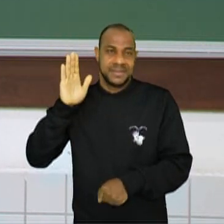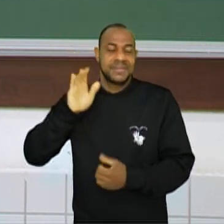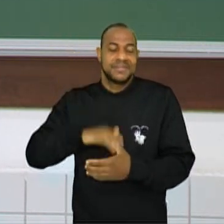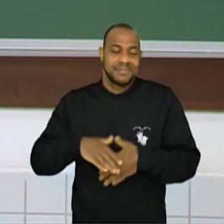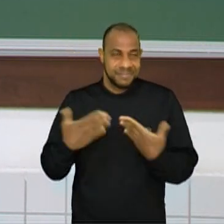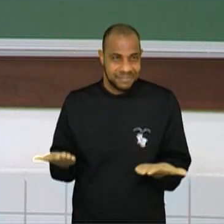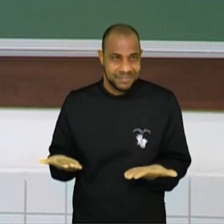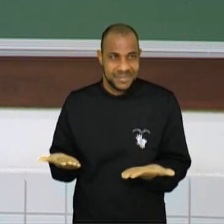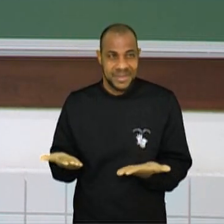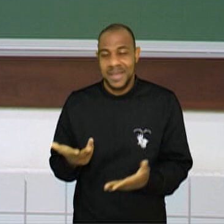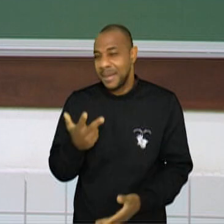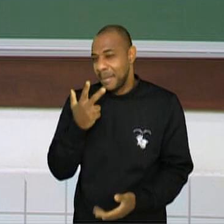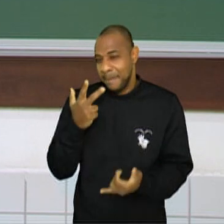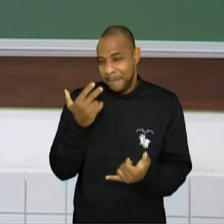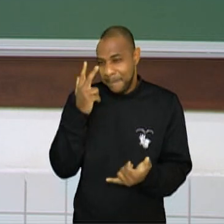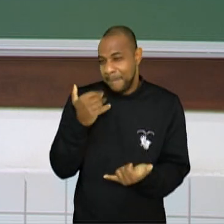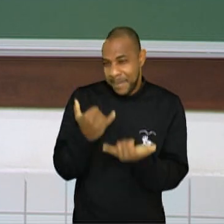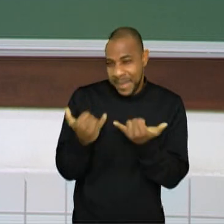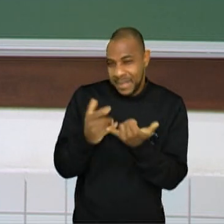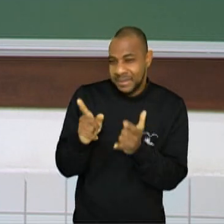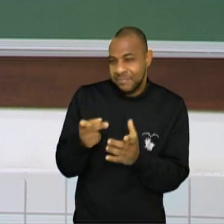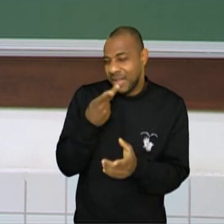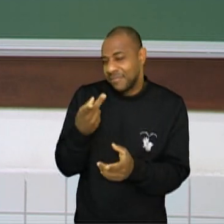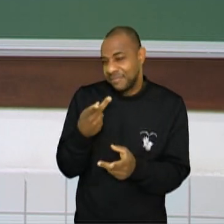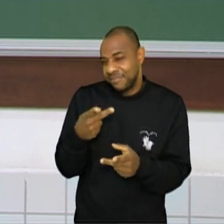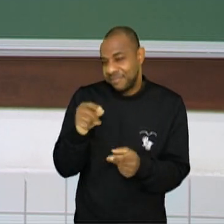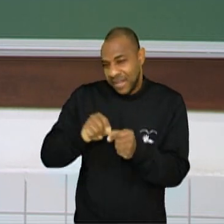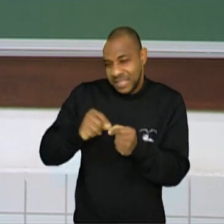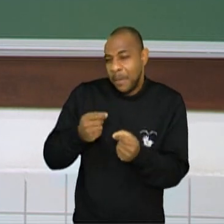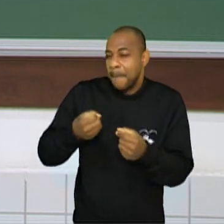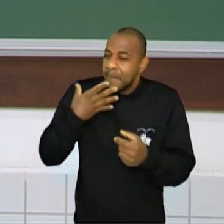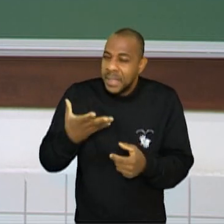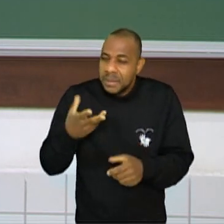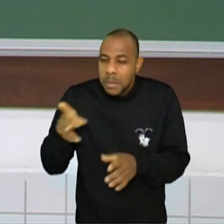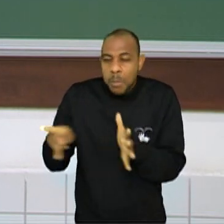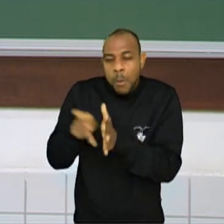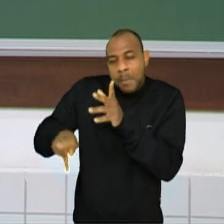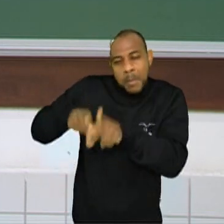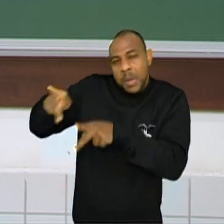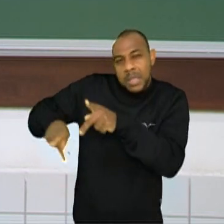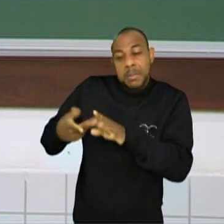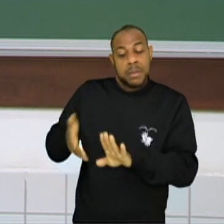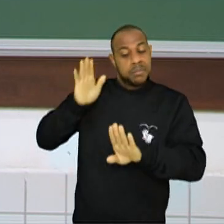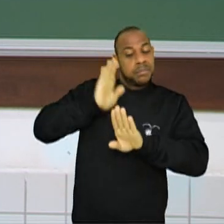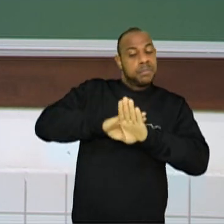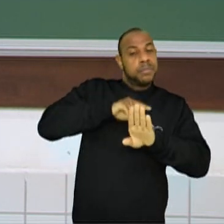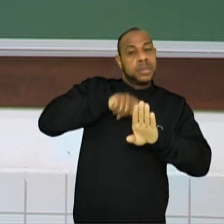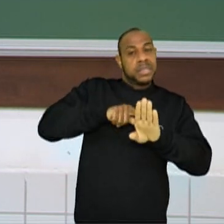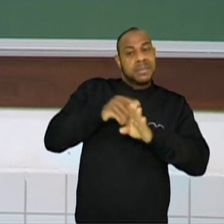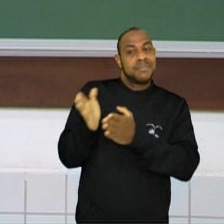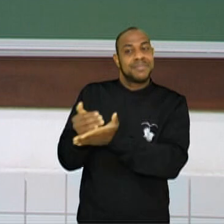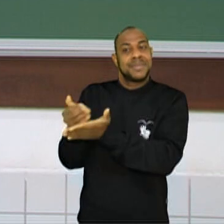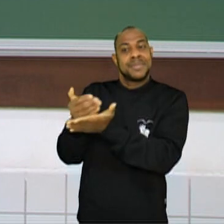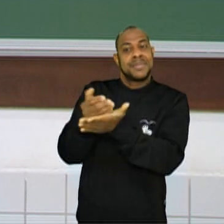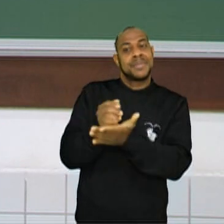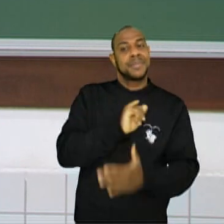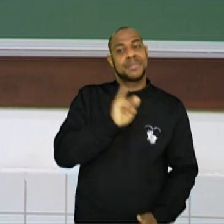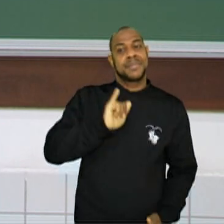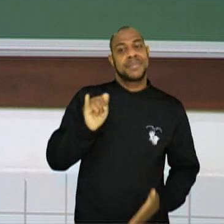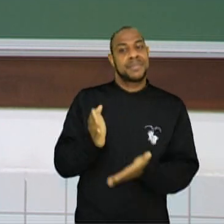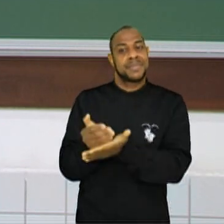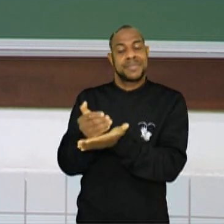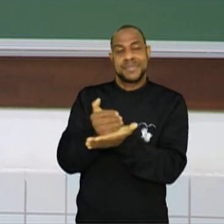essa. Parece que está fazendo algo só pelo bem da população, mas por trás o interesse do governo é dobrar a sua arrecadação em